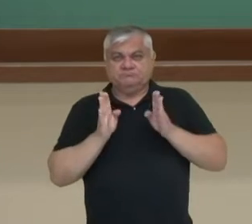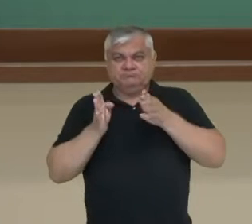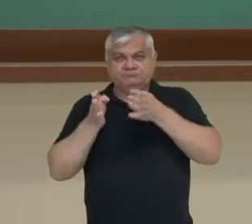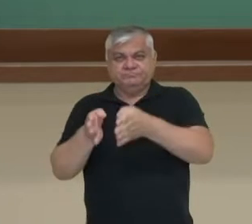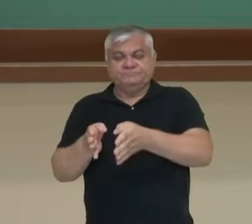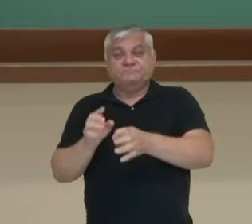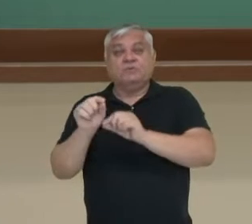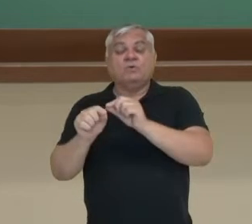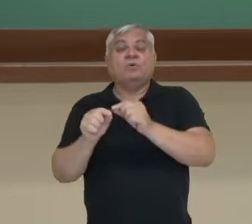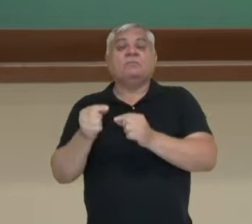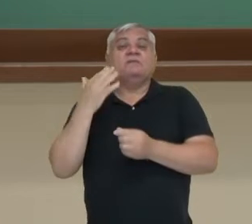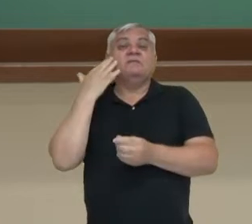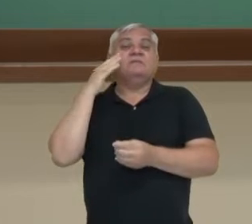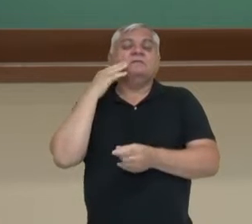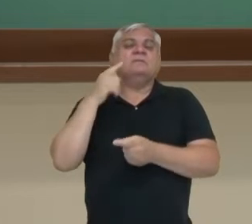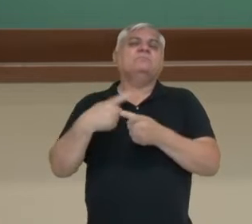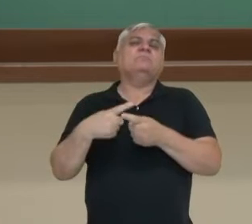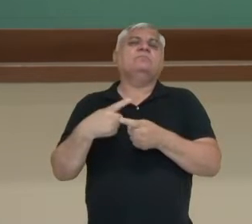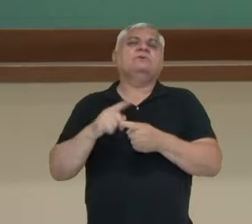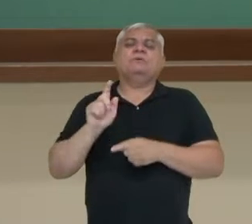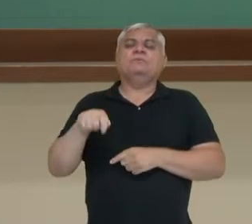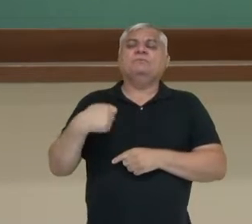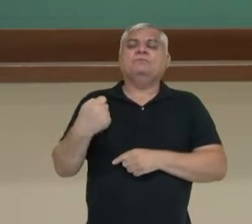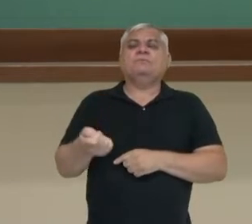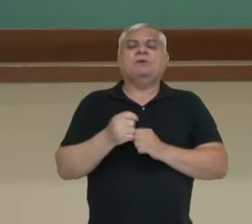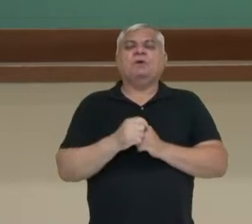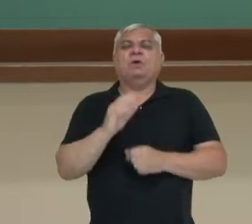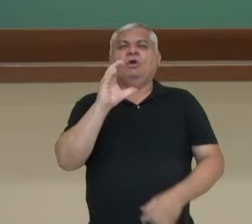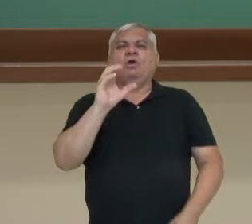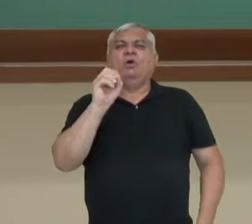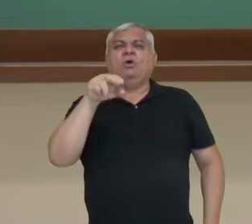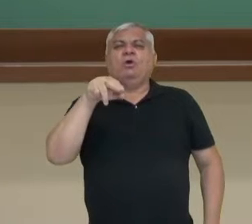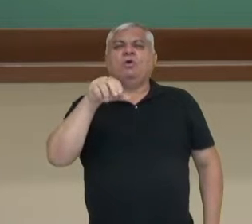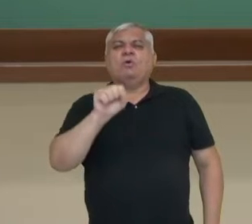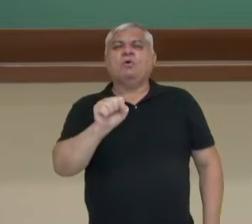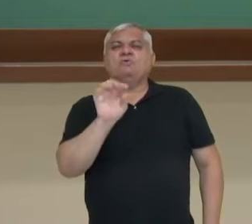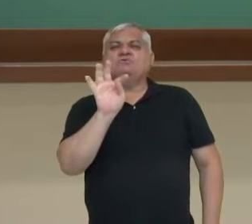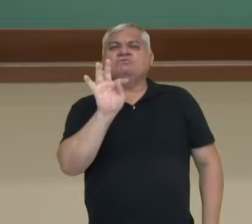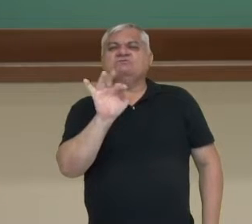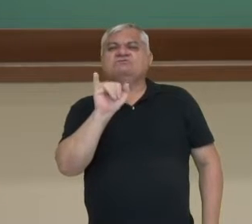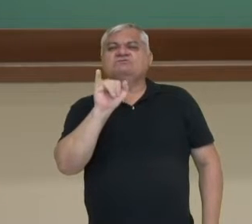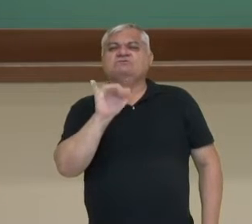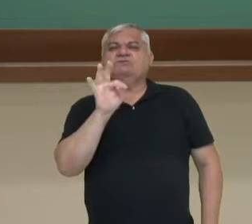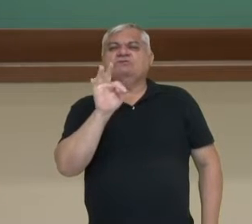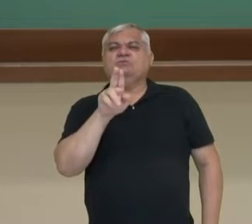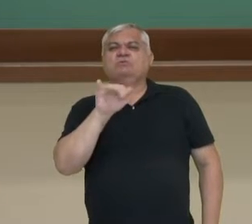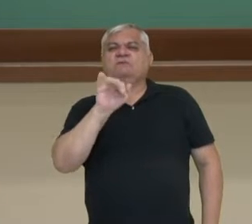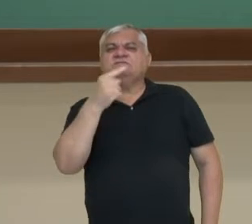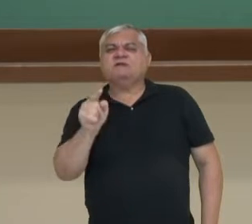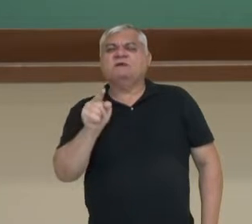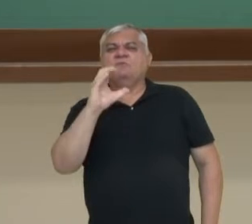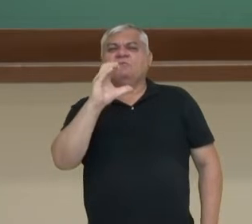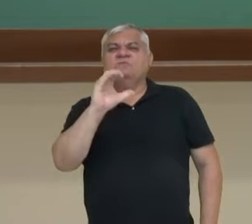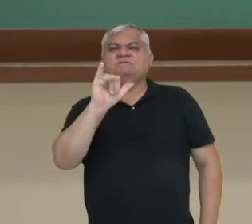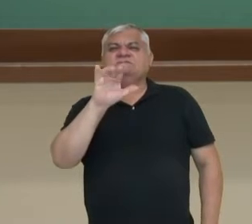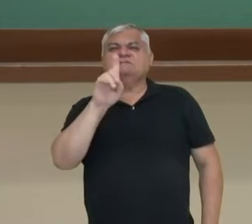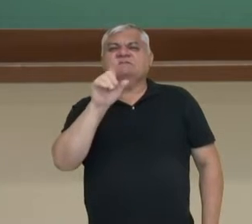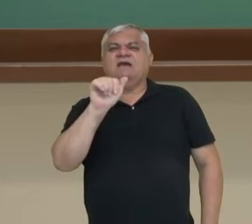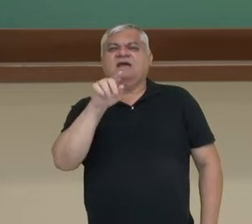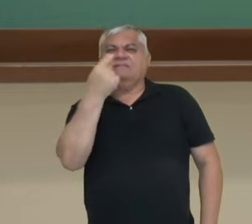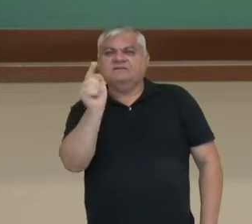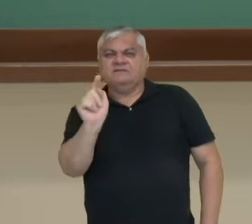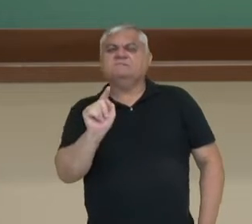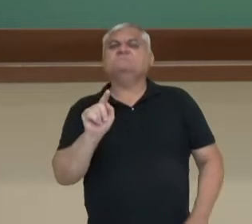Especificamente, compreender por que ela recebeu o apelido de Constituição Cidadã. Nós vamos aqui para os nossos